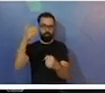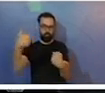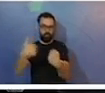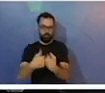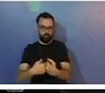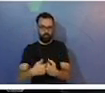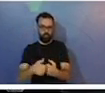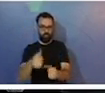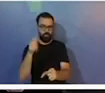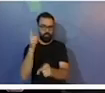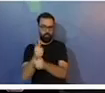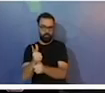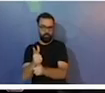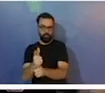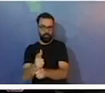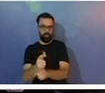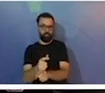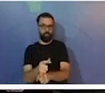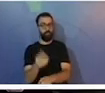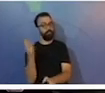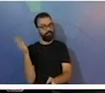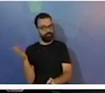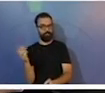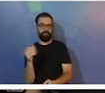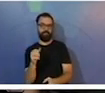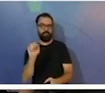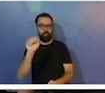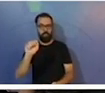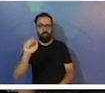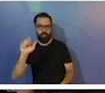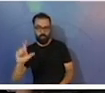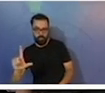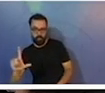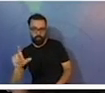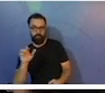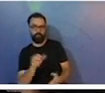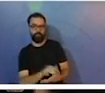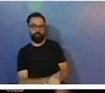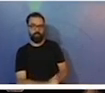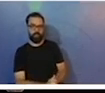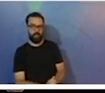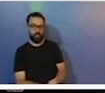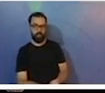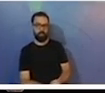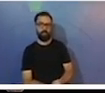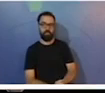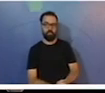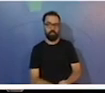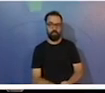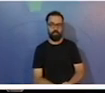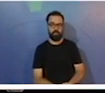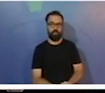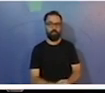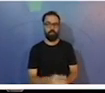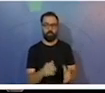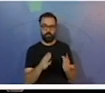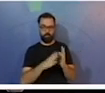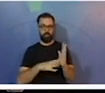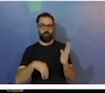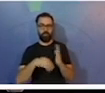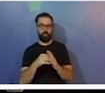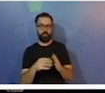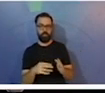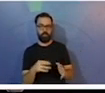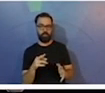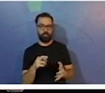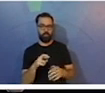encontram, nós temos essa localização C2, a quadrinha ou a quadrícula C2. Número 2,